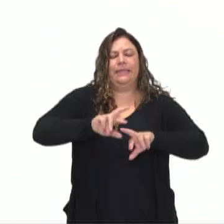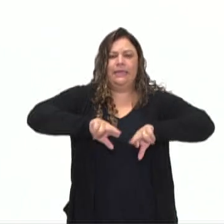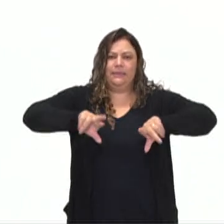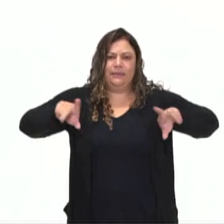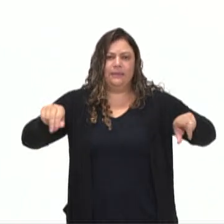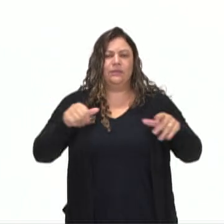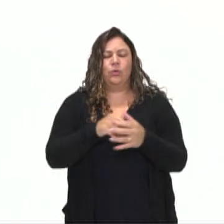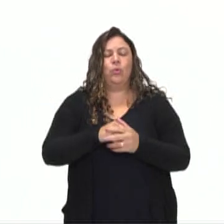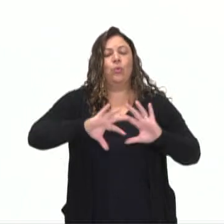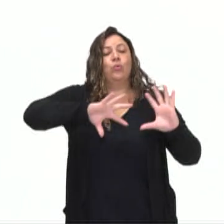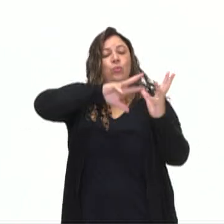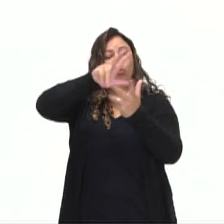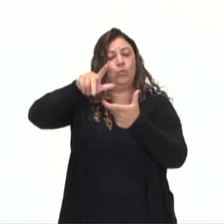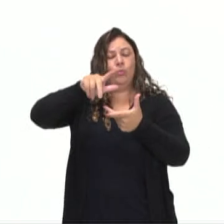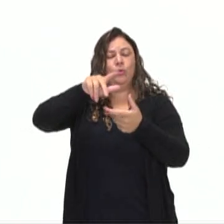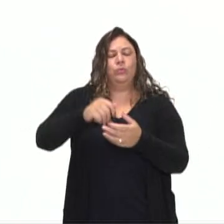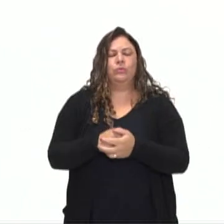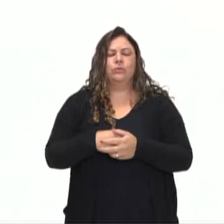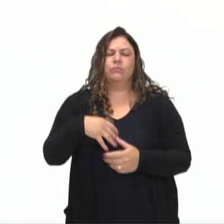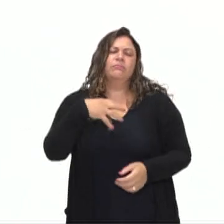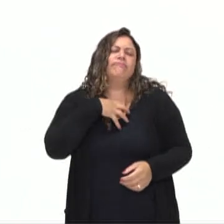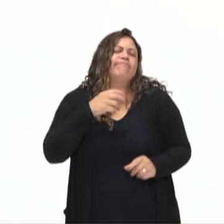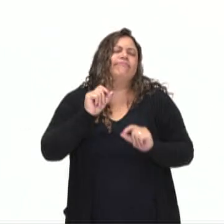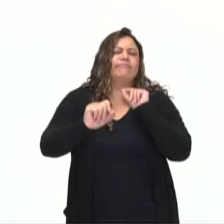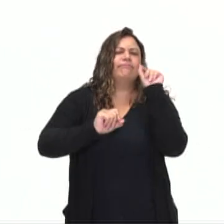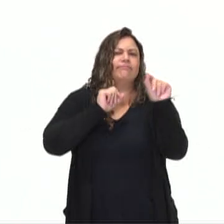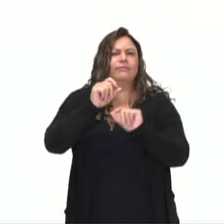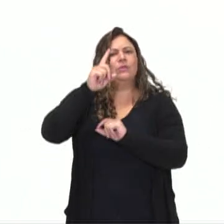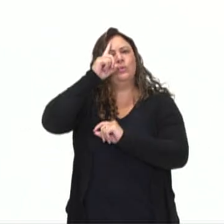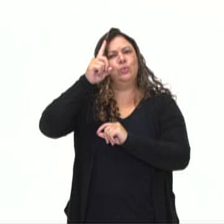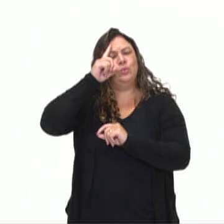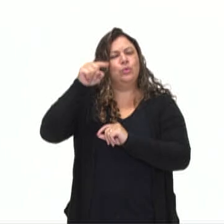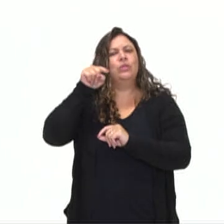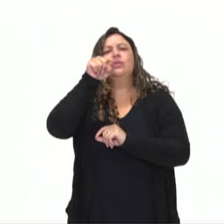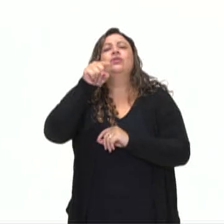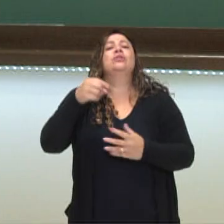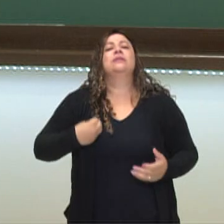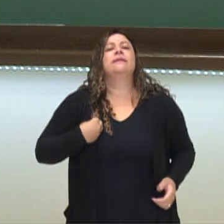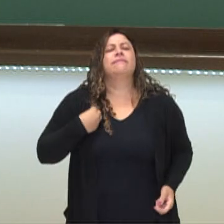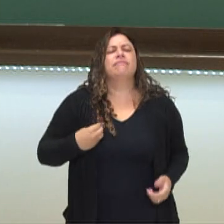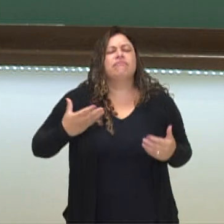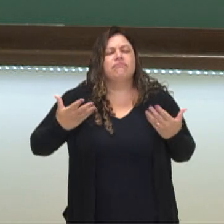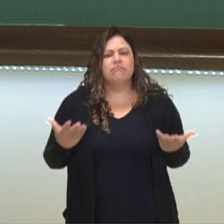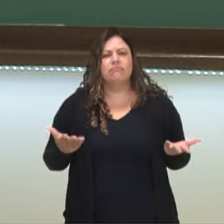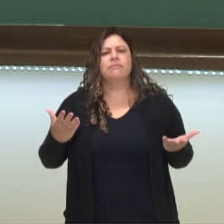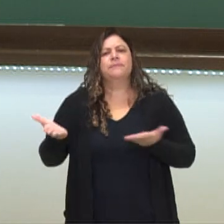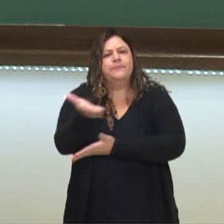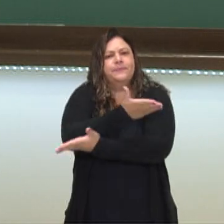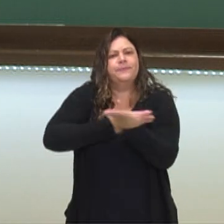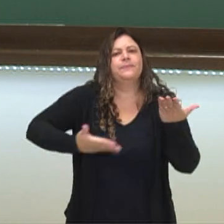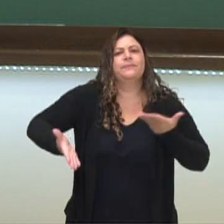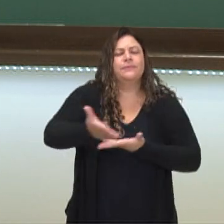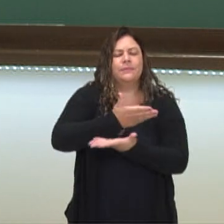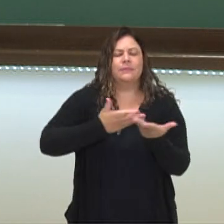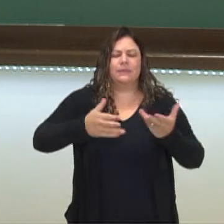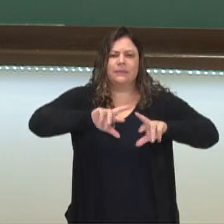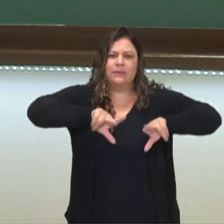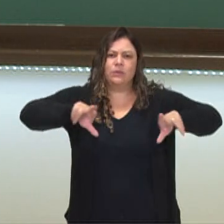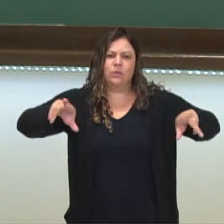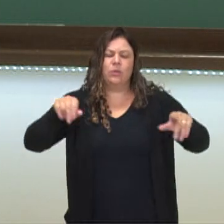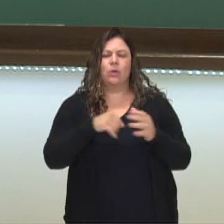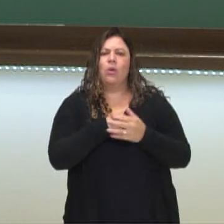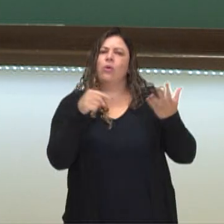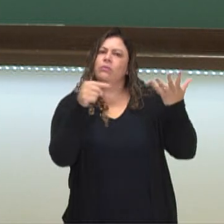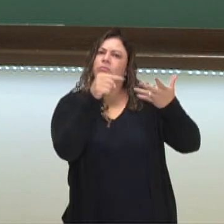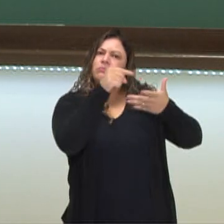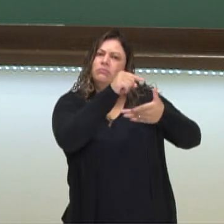Descreva situações do seu cotidiano aonde estes fluxos estão presentes. Então, coloque algumas questões ali